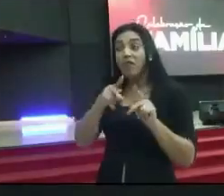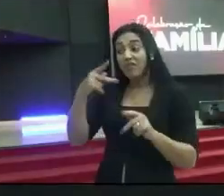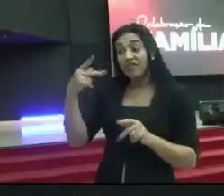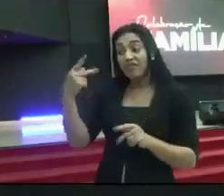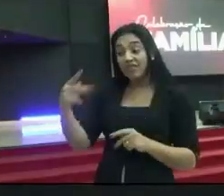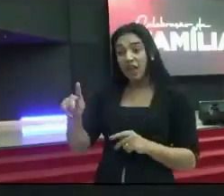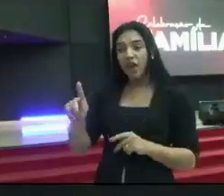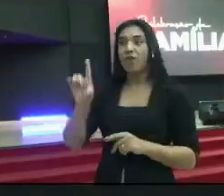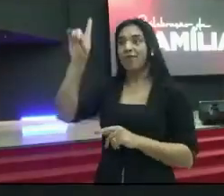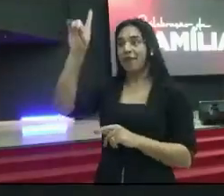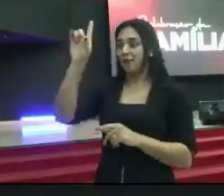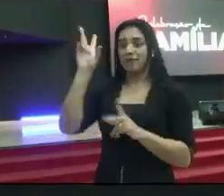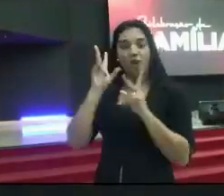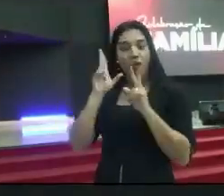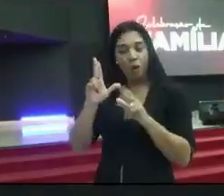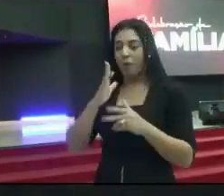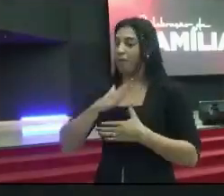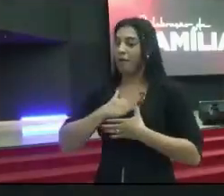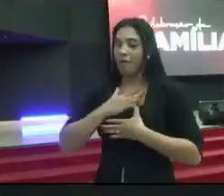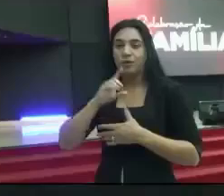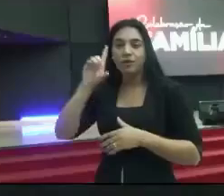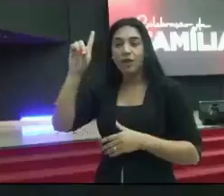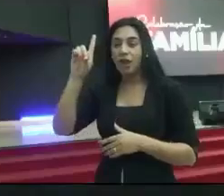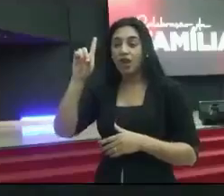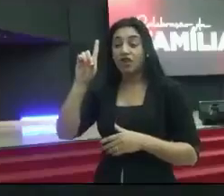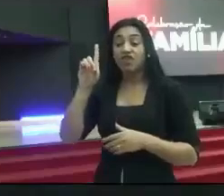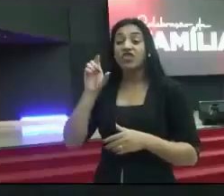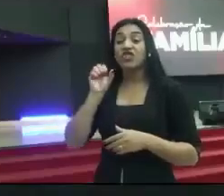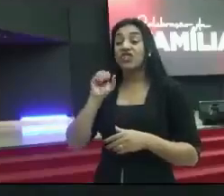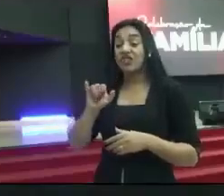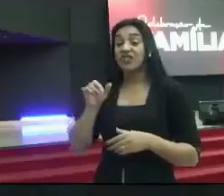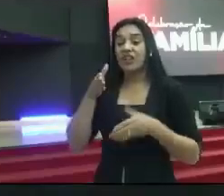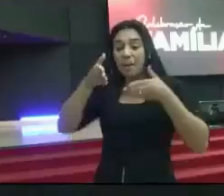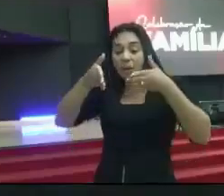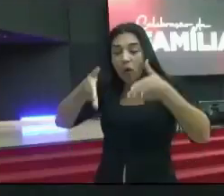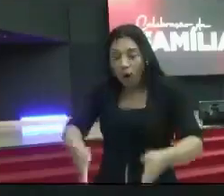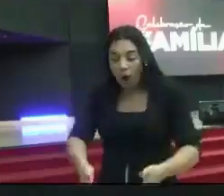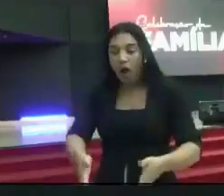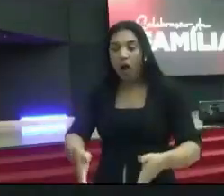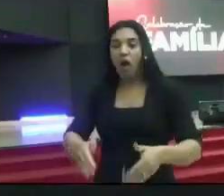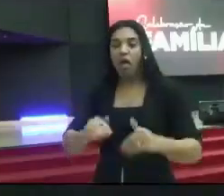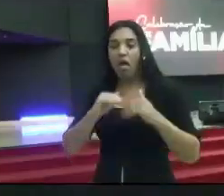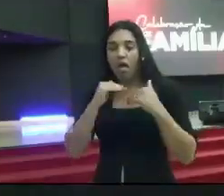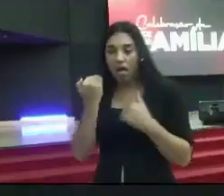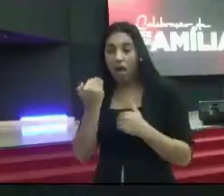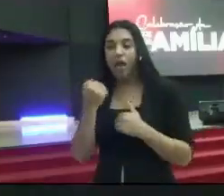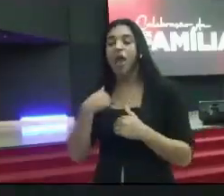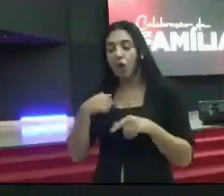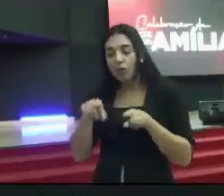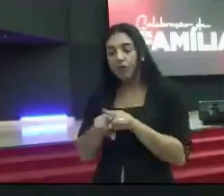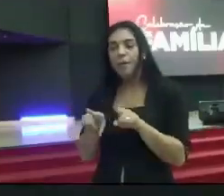meu Deus. Onde você for enterrada, eu serei enterrada.